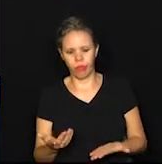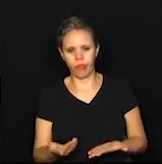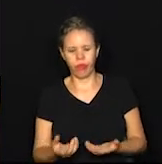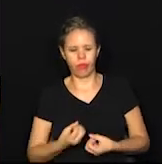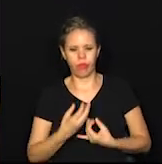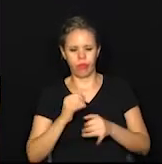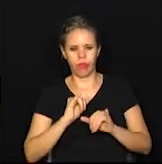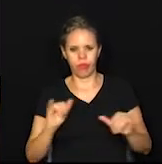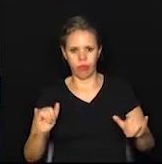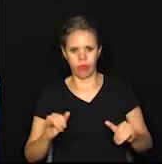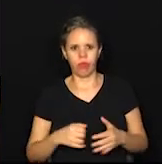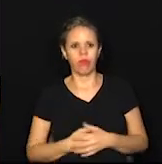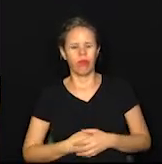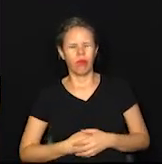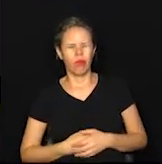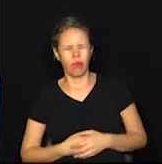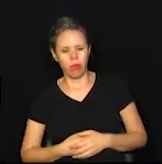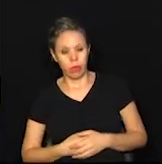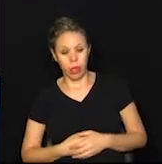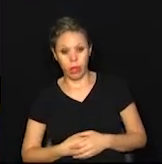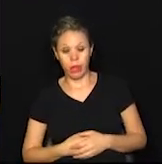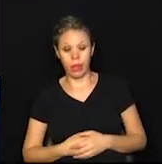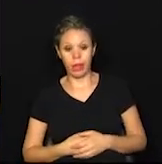fomento de